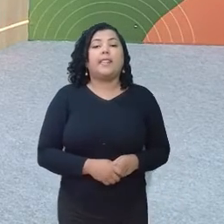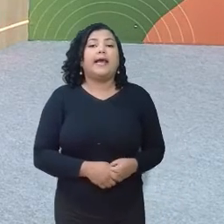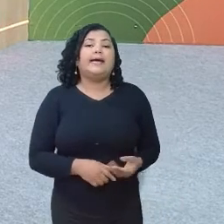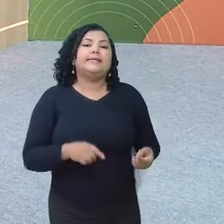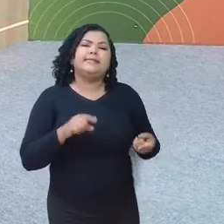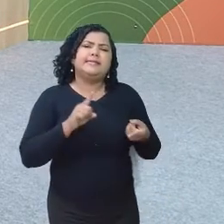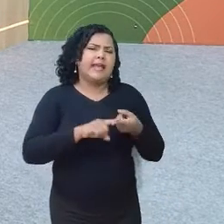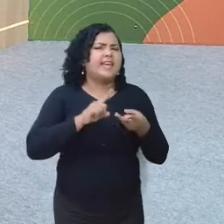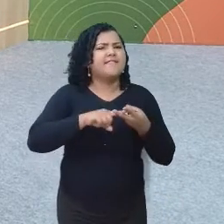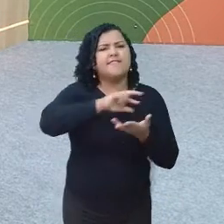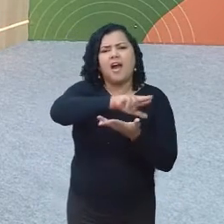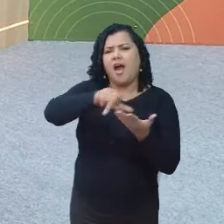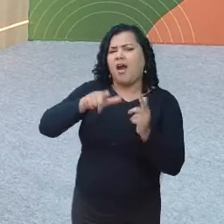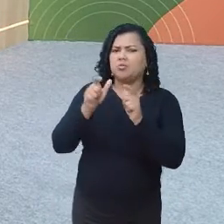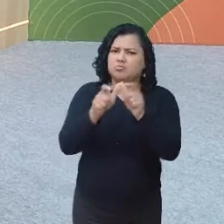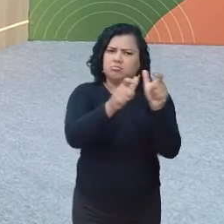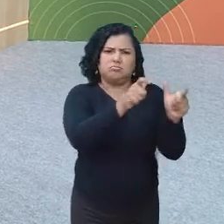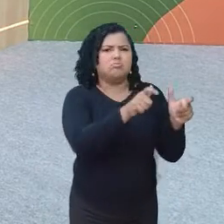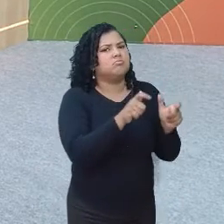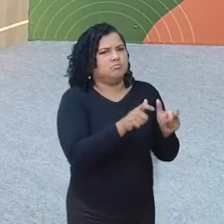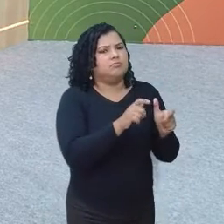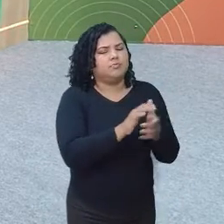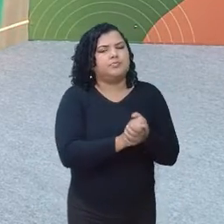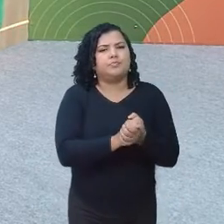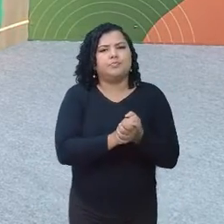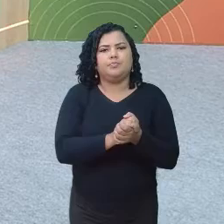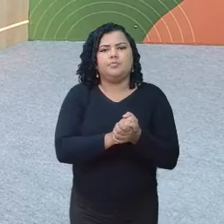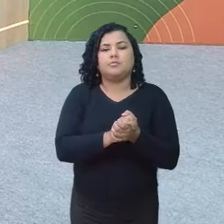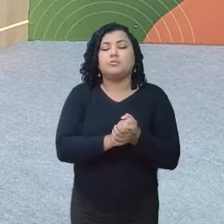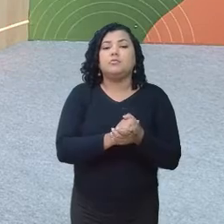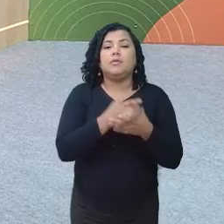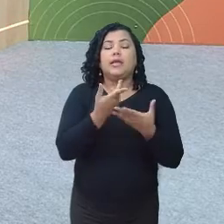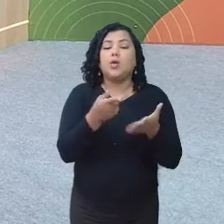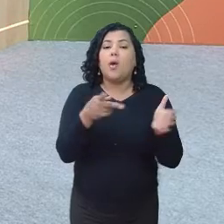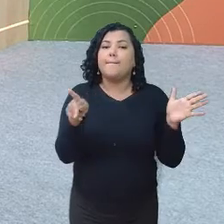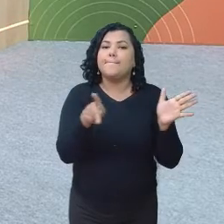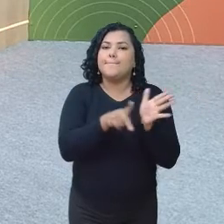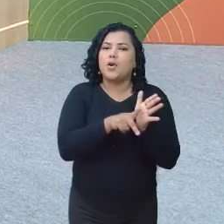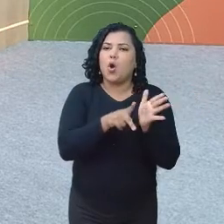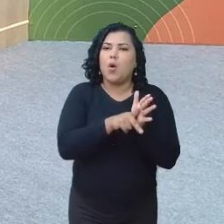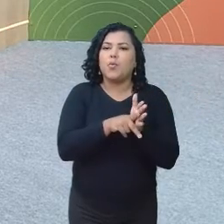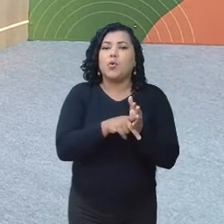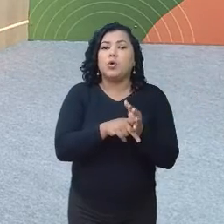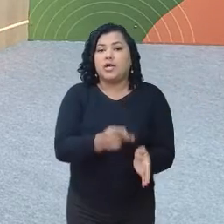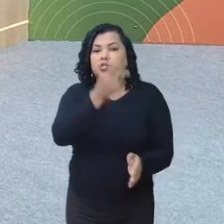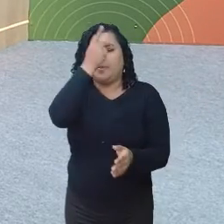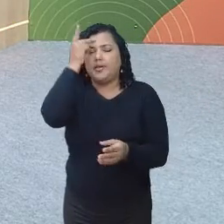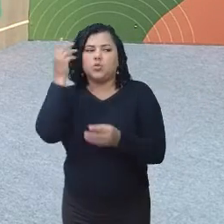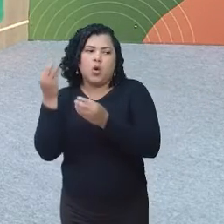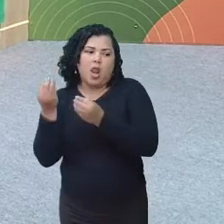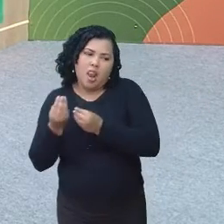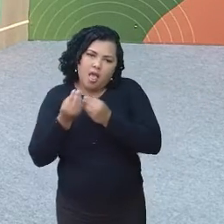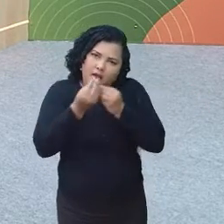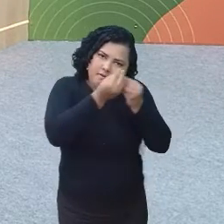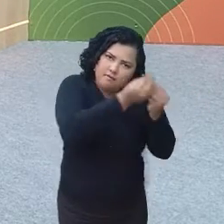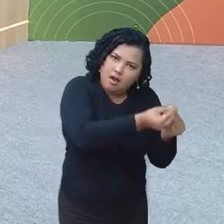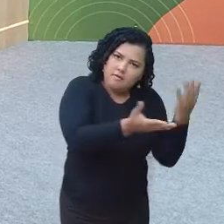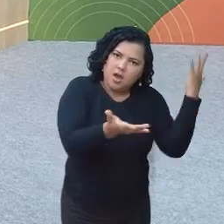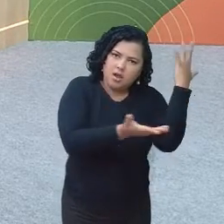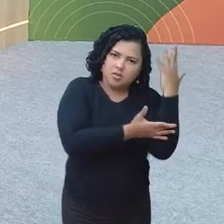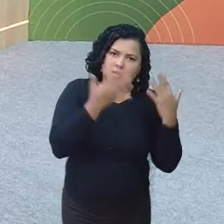Madeira, Cabo Verde, Açores, né? Então, são territórios para onde eles levaram a cana-de-açúcar para